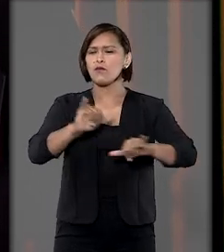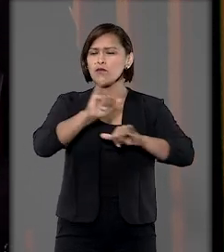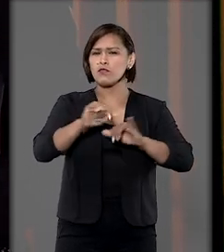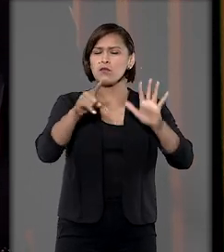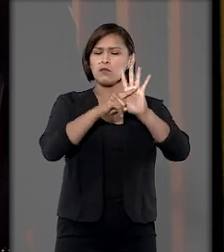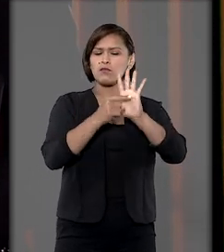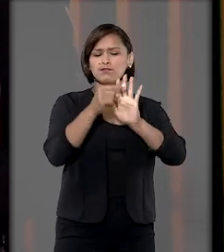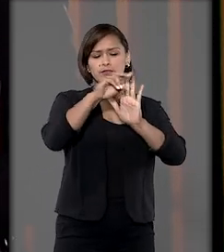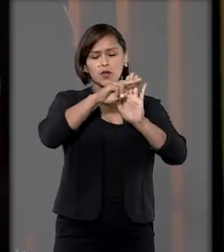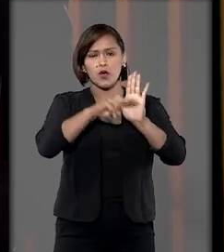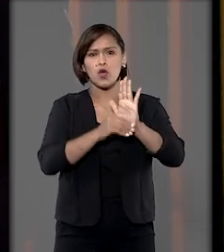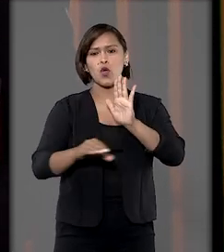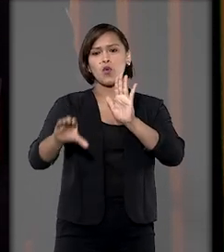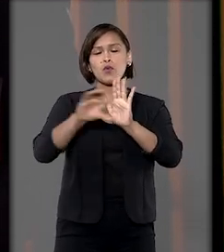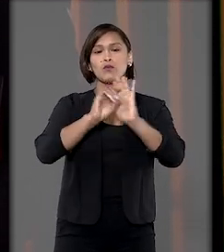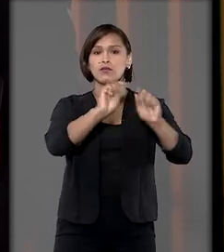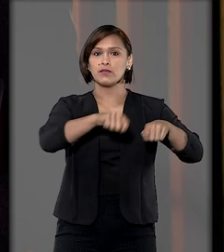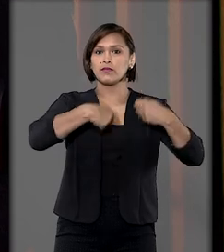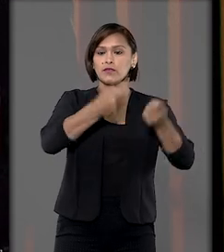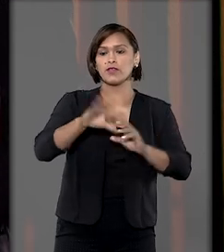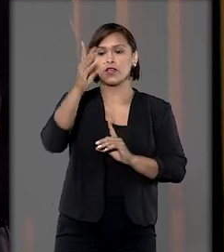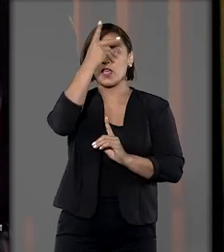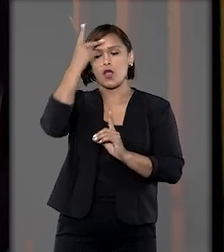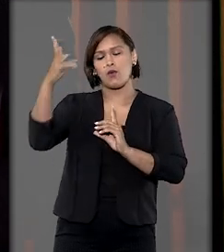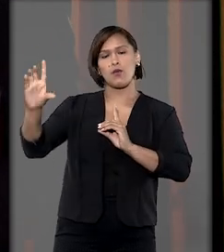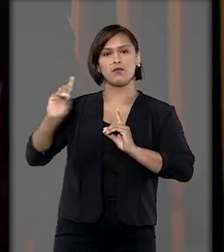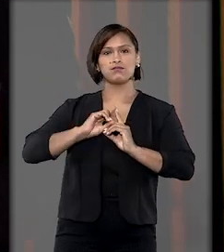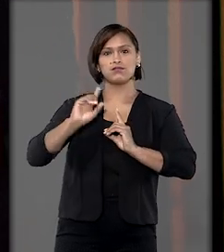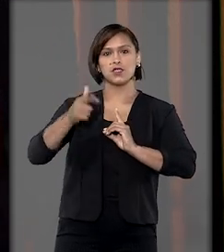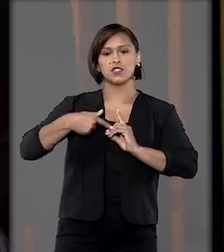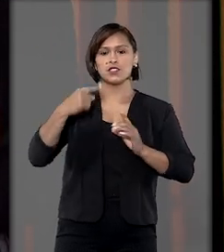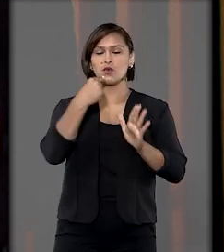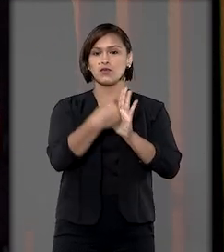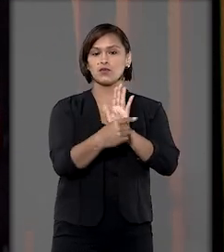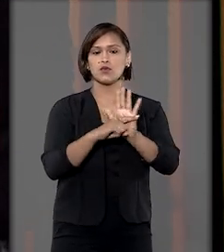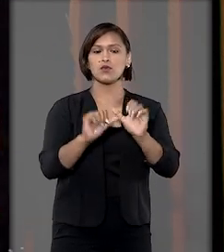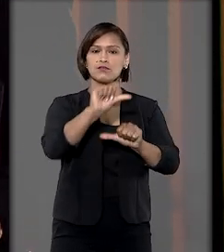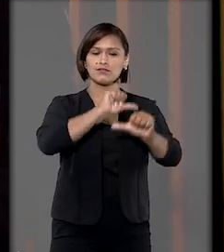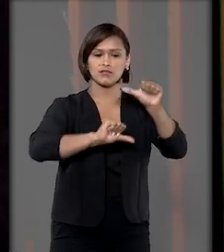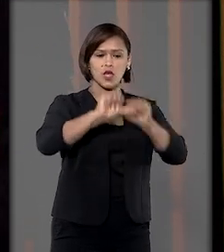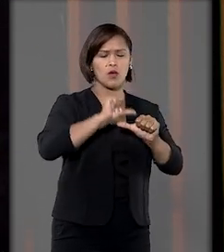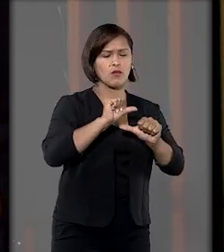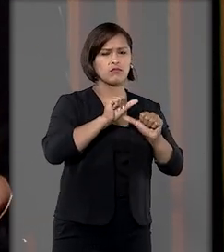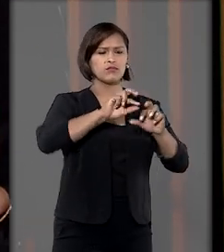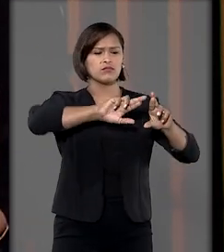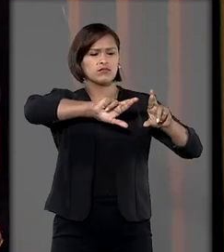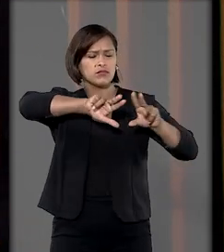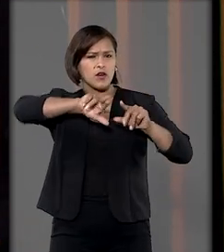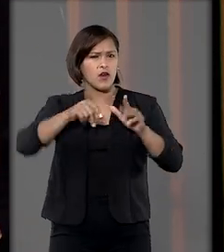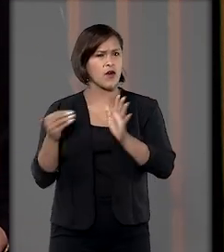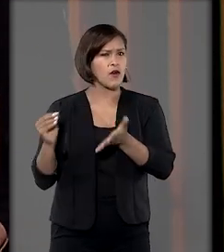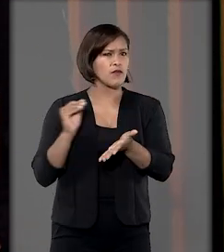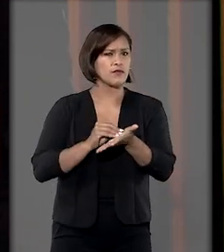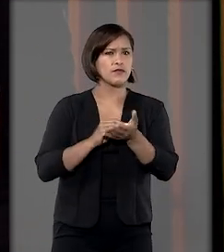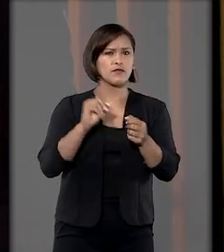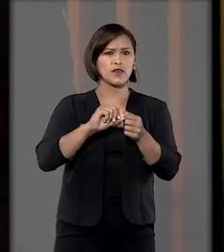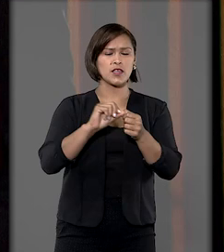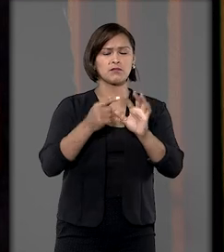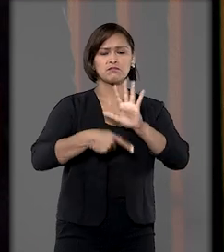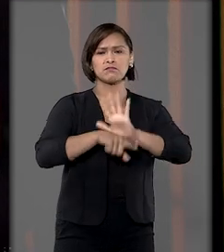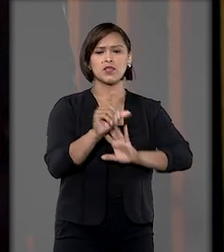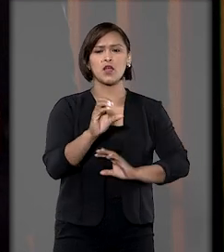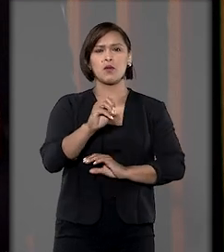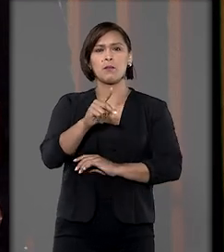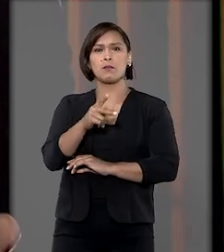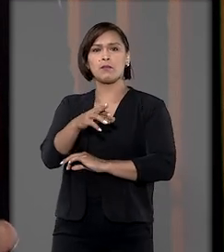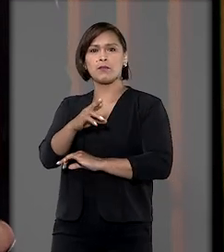Sanseverino, apontou que, conforme o Código de Defesa do Consumidor, são nulas as alterações unilaterais feitas pelo fornecedor